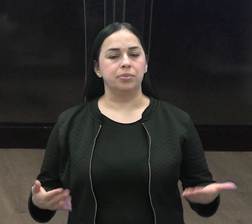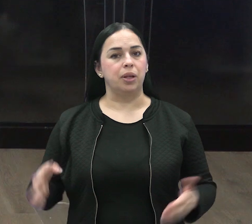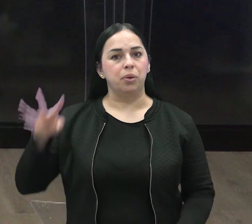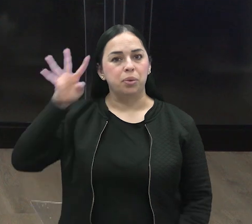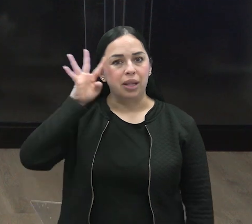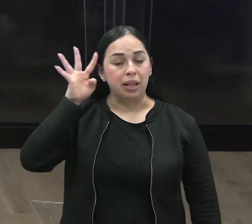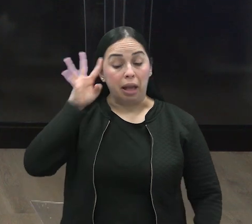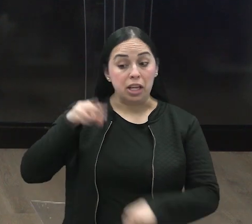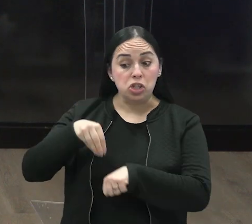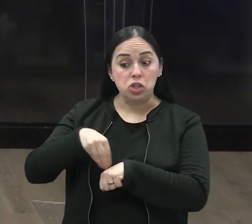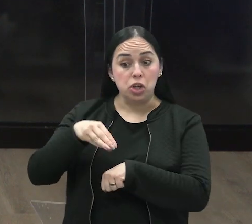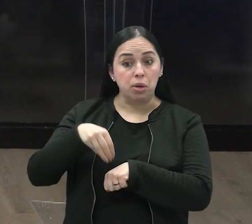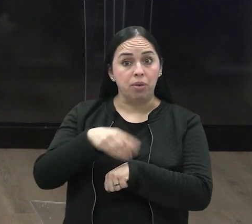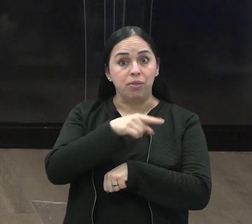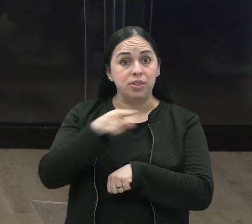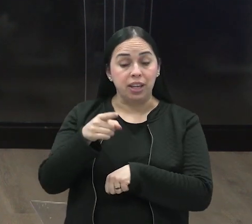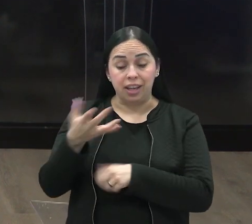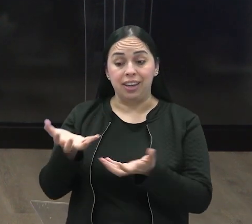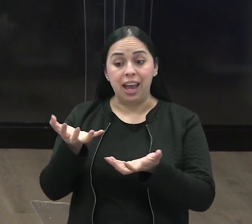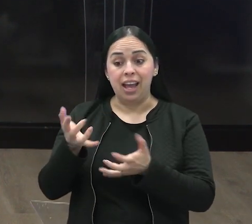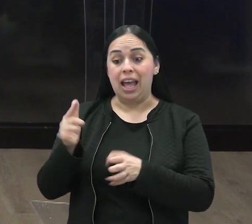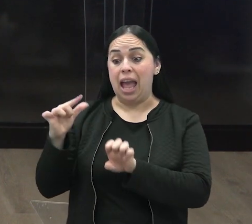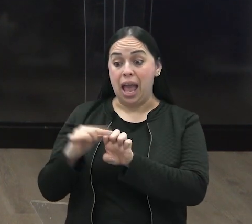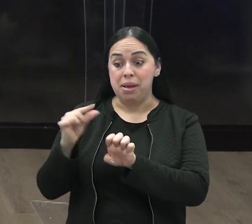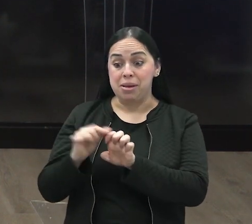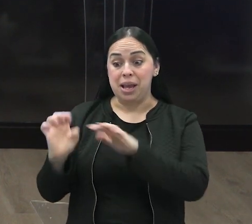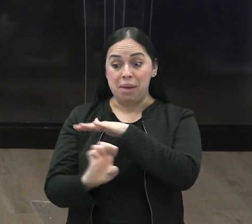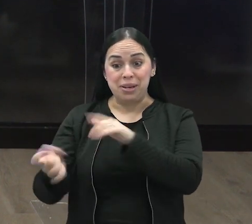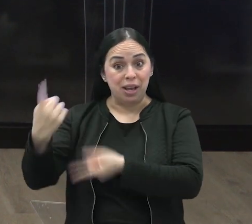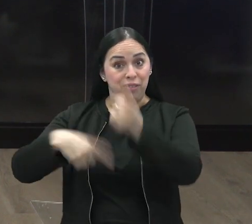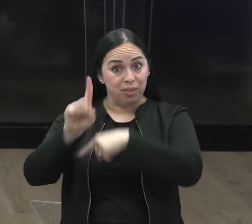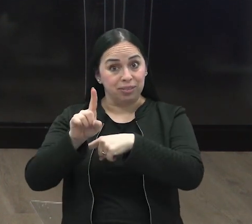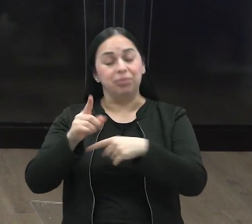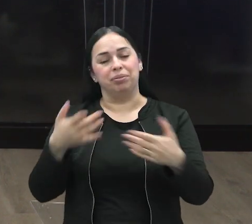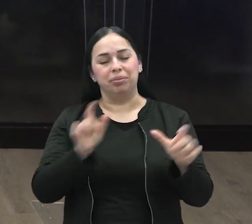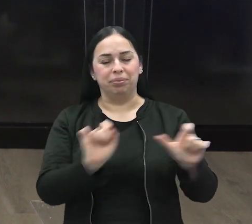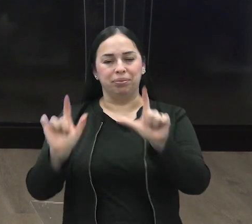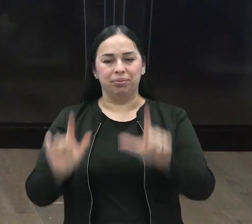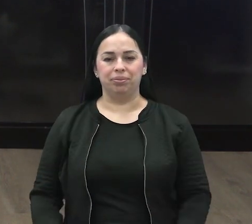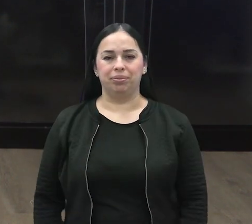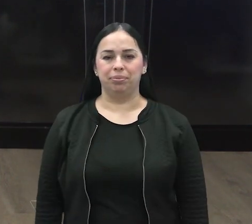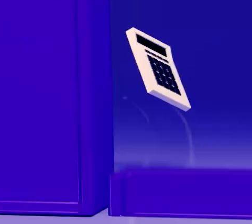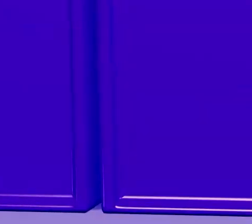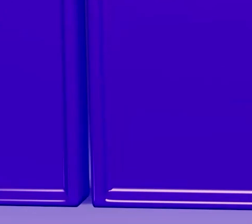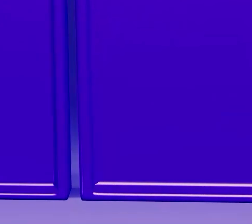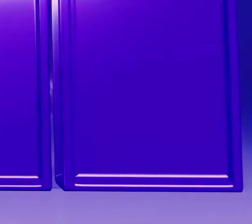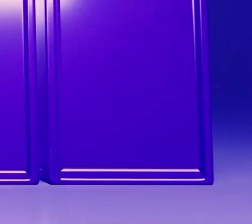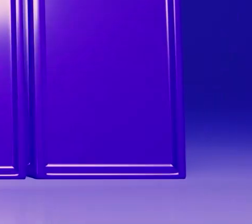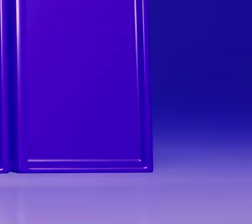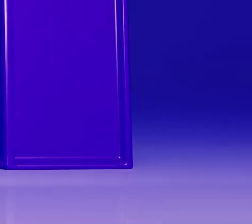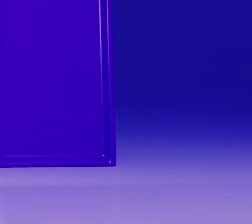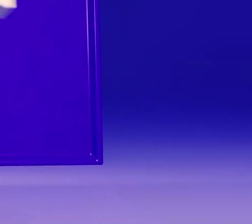E quarta-feira tem dicas para quem busca sucesso nos negócios. É o quadro Empreende Sebrae.